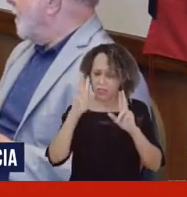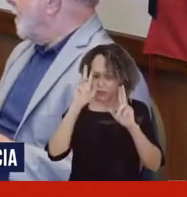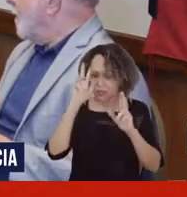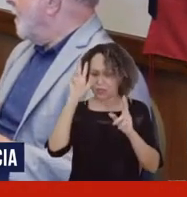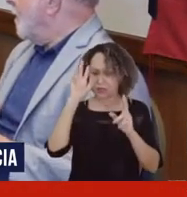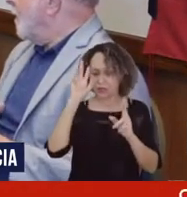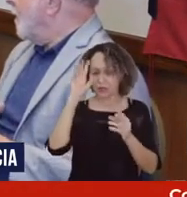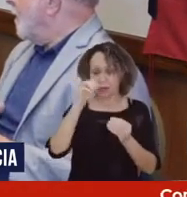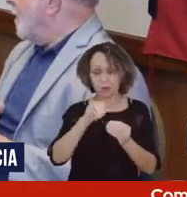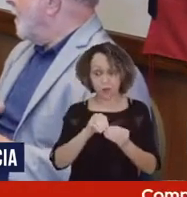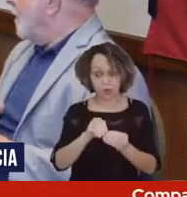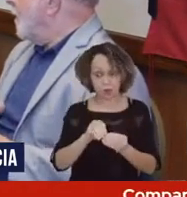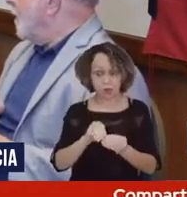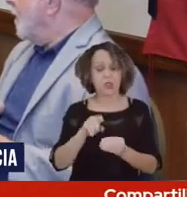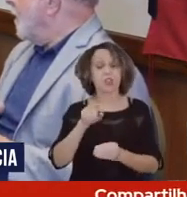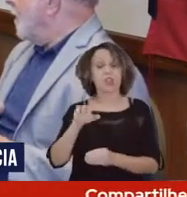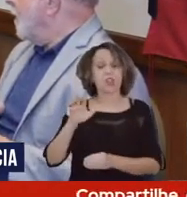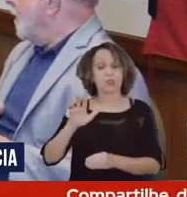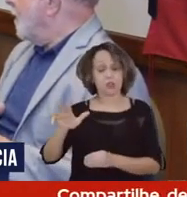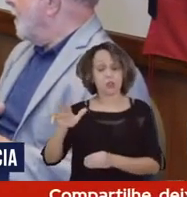que é possível sim regredir